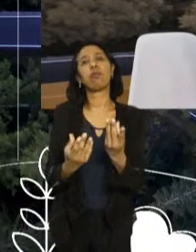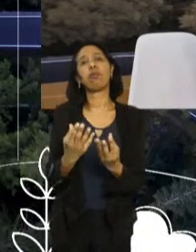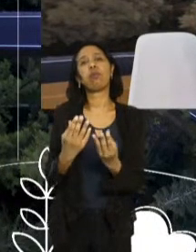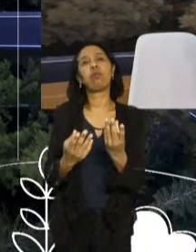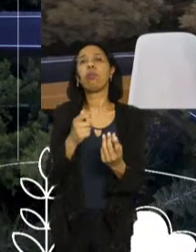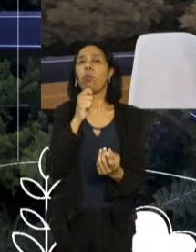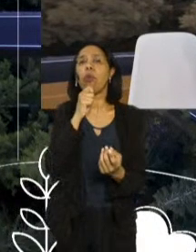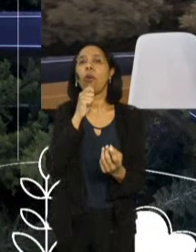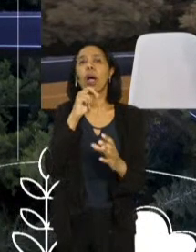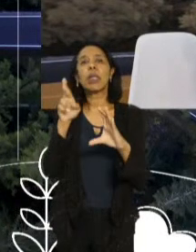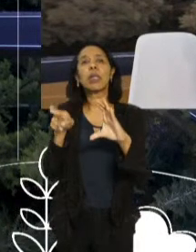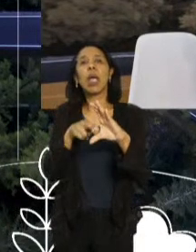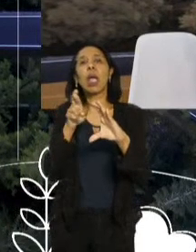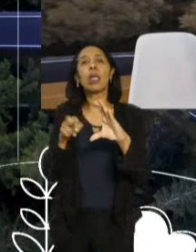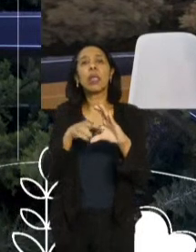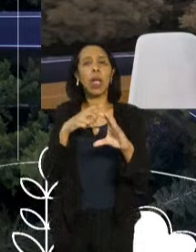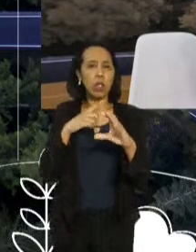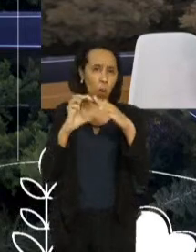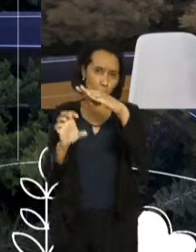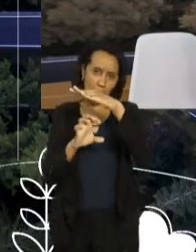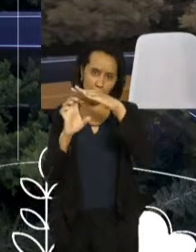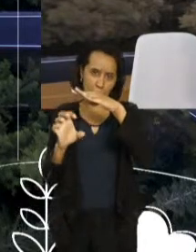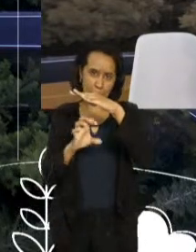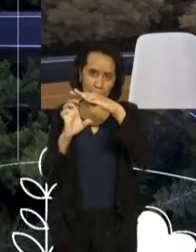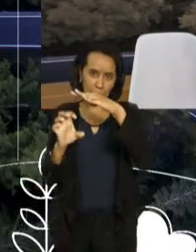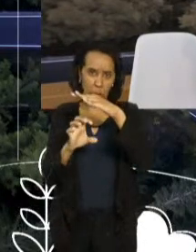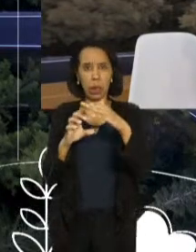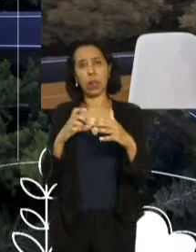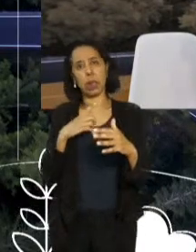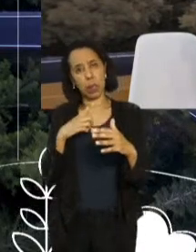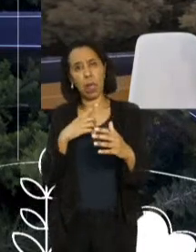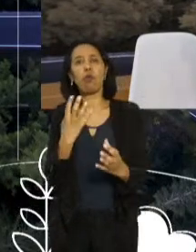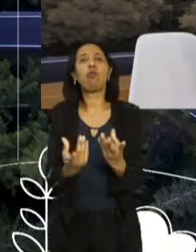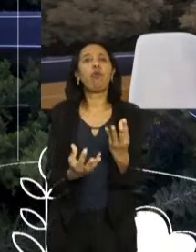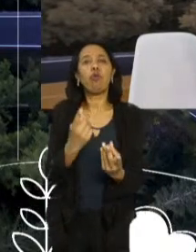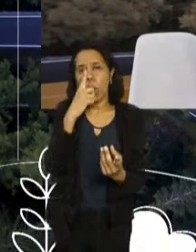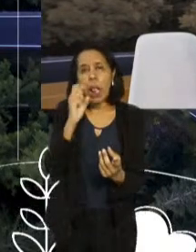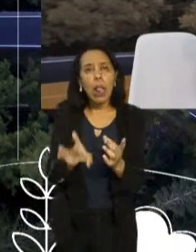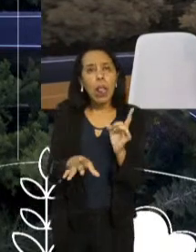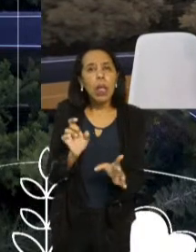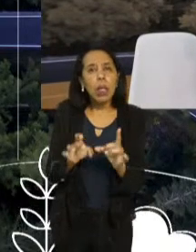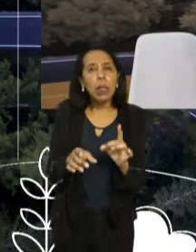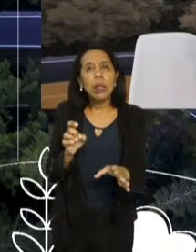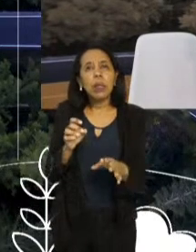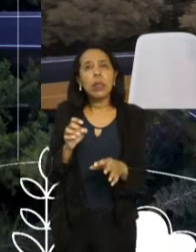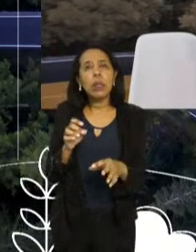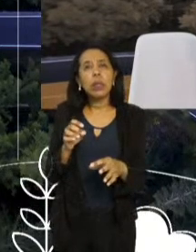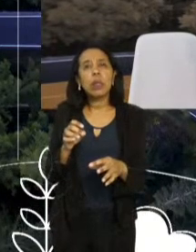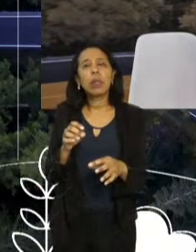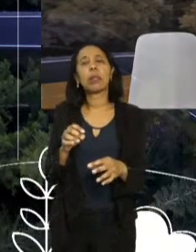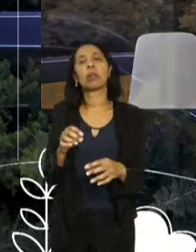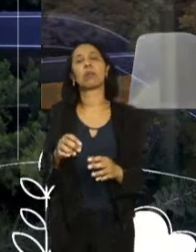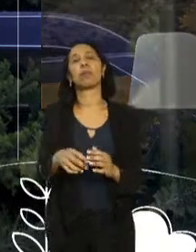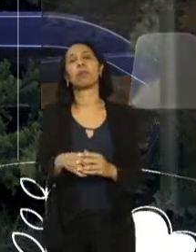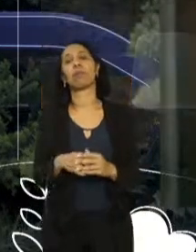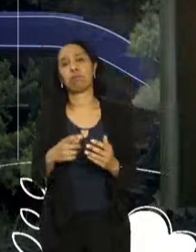reciclagem. Há alguma empresa querendo fazer essa incineração aqui em São Paulo, sem a reciclagem prévia?